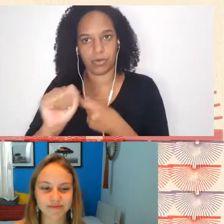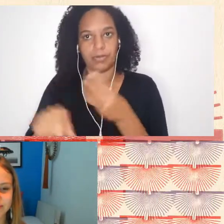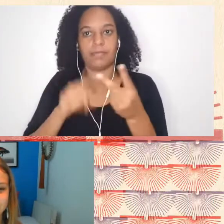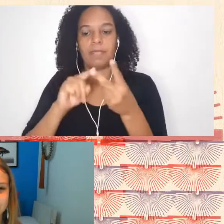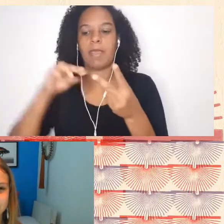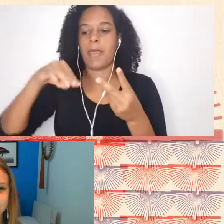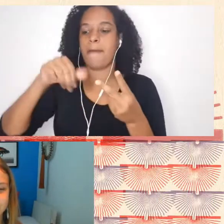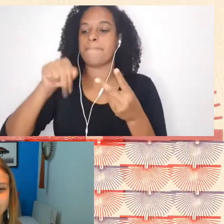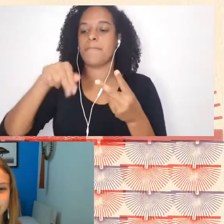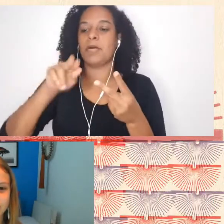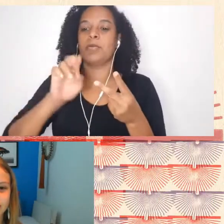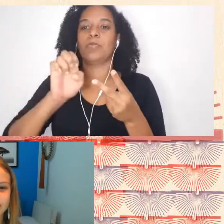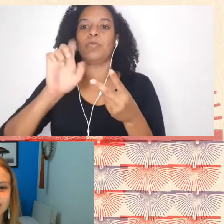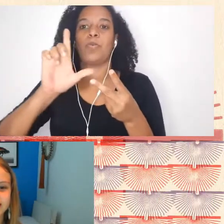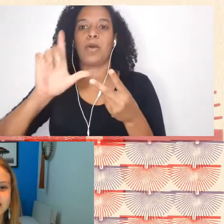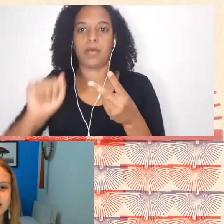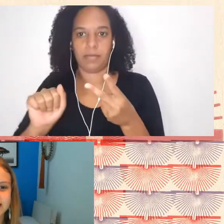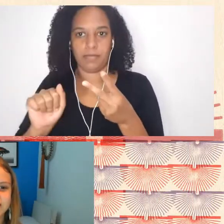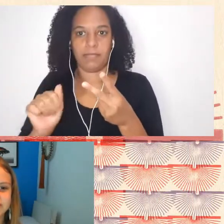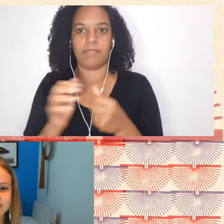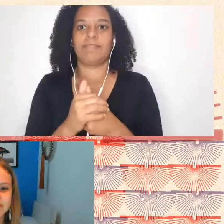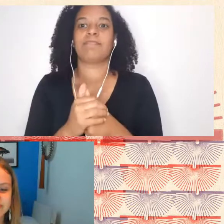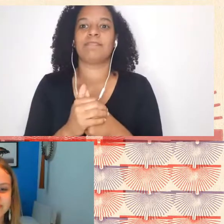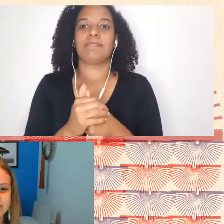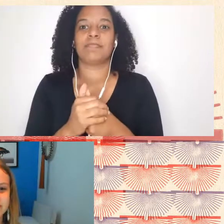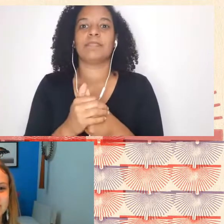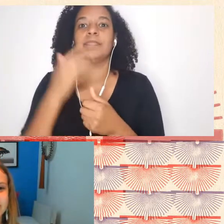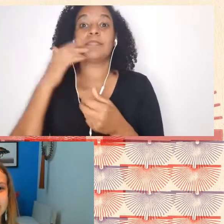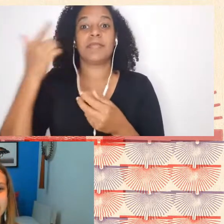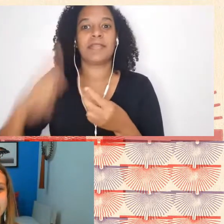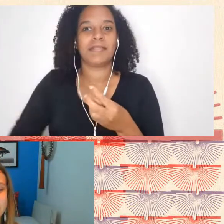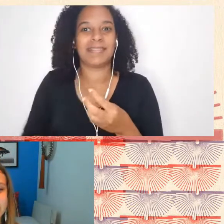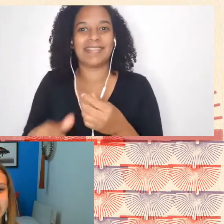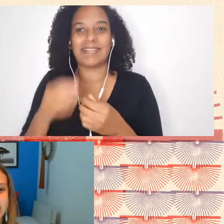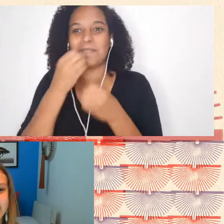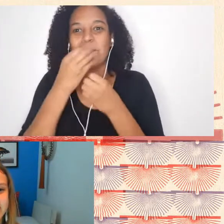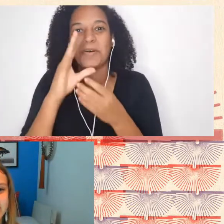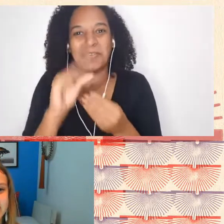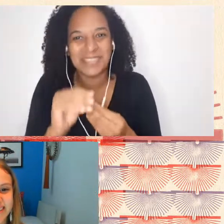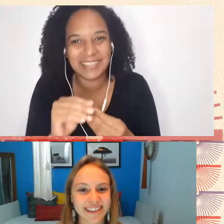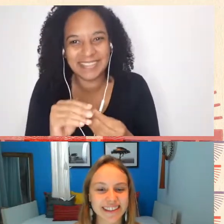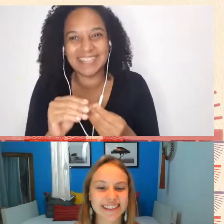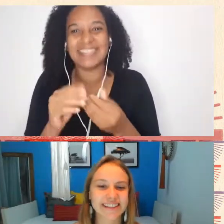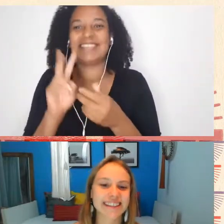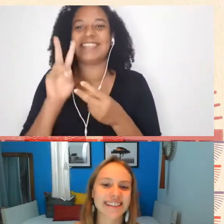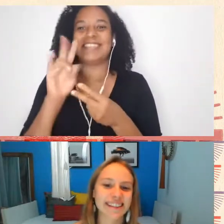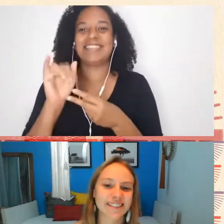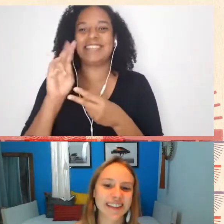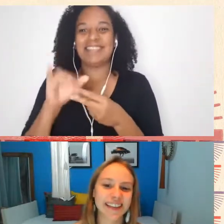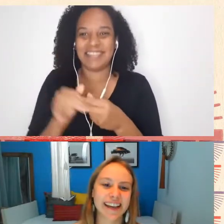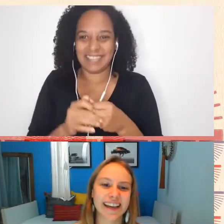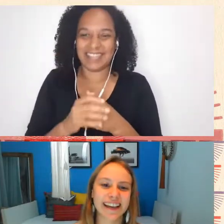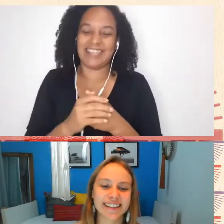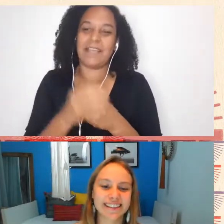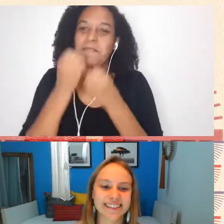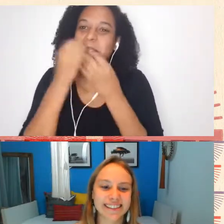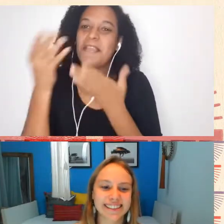Manuela Baliu. E Boa vou chamar noite. também. Boa noite, Vi, bem-vinda,